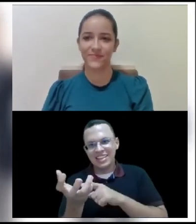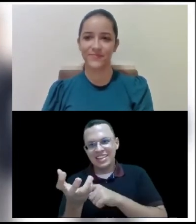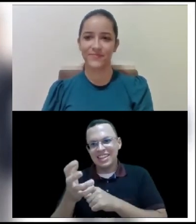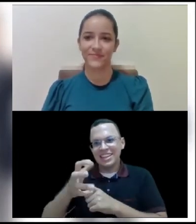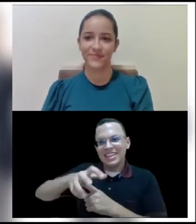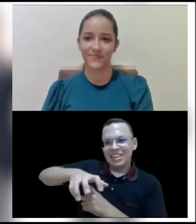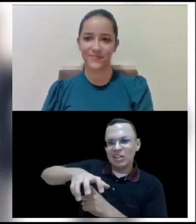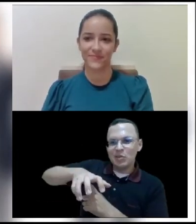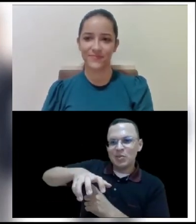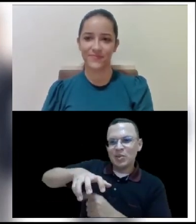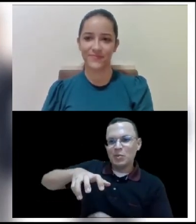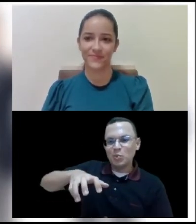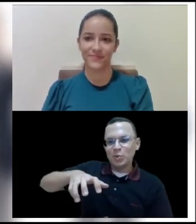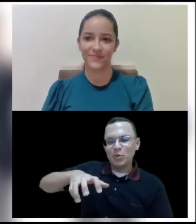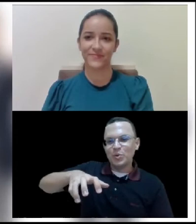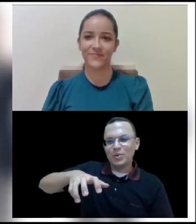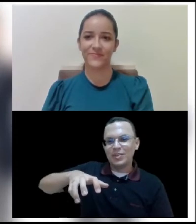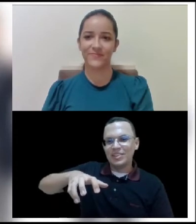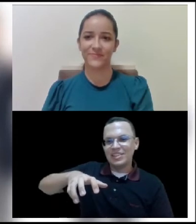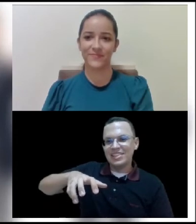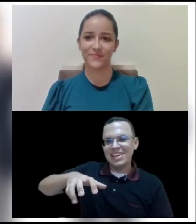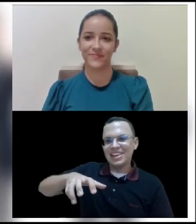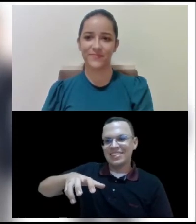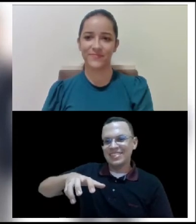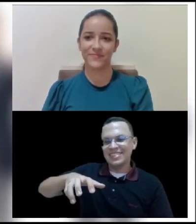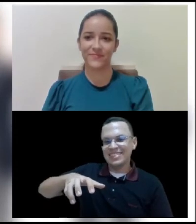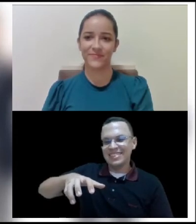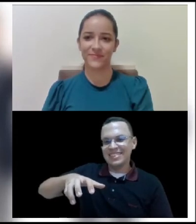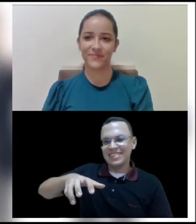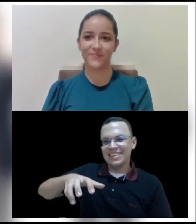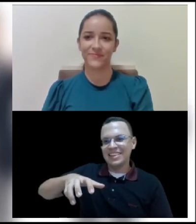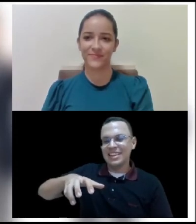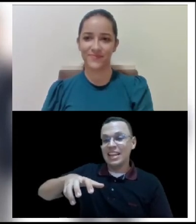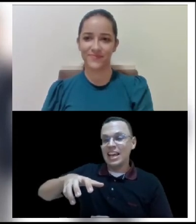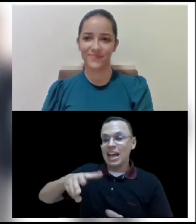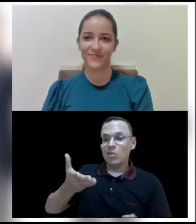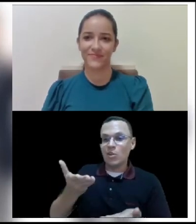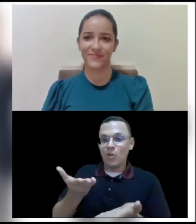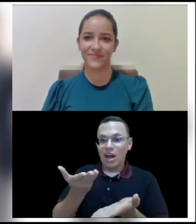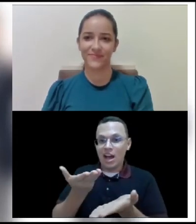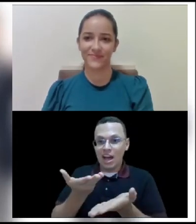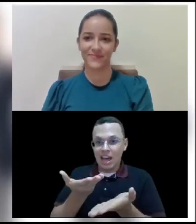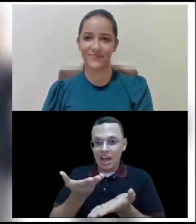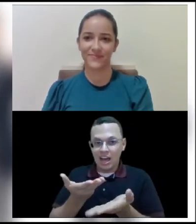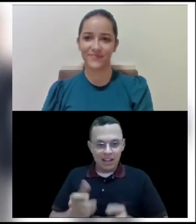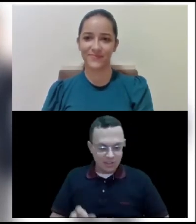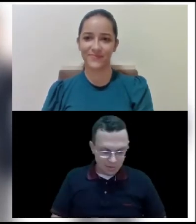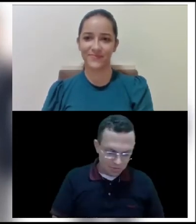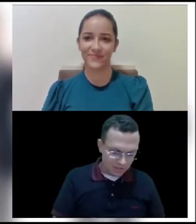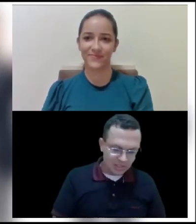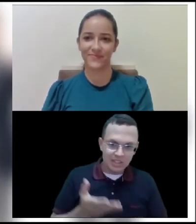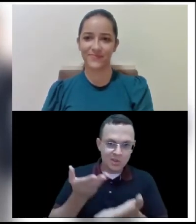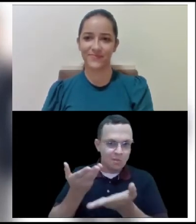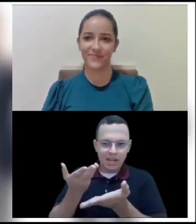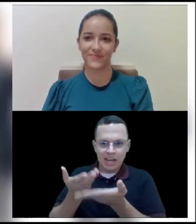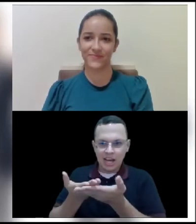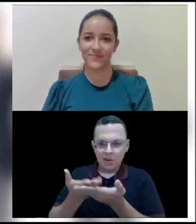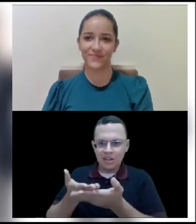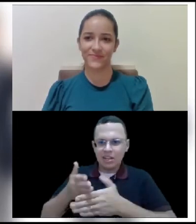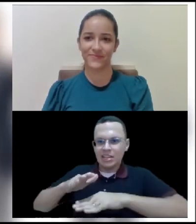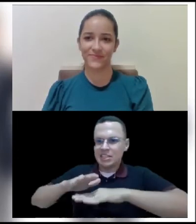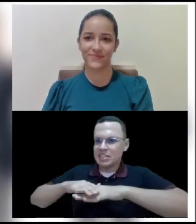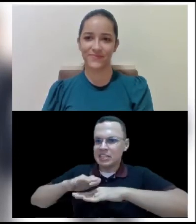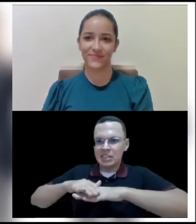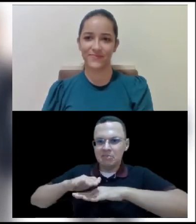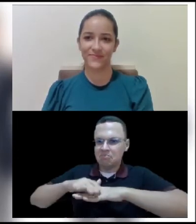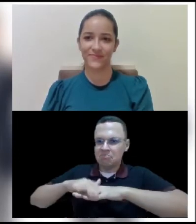querer. Então, mudou, certo? Agora, ó, vamos ver. Deixa eu pegar